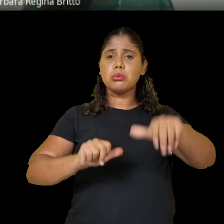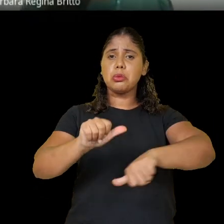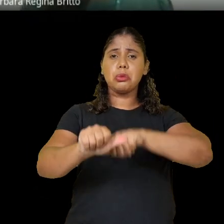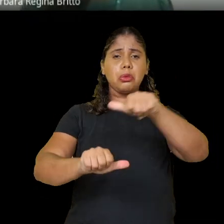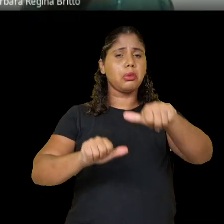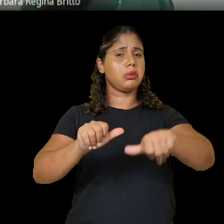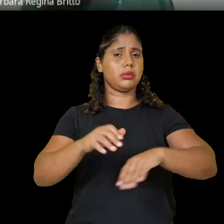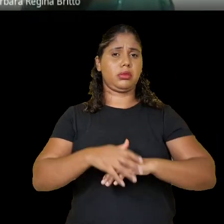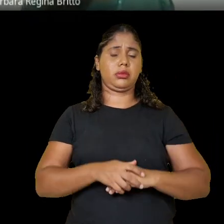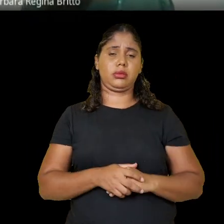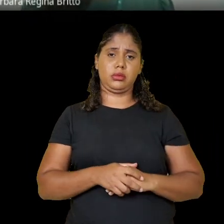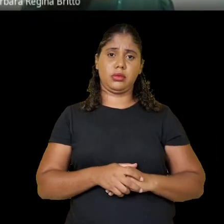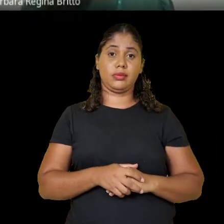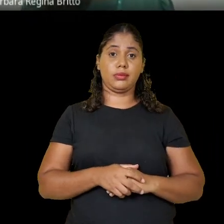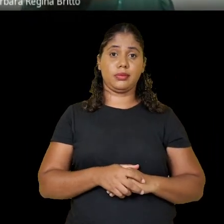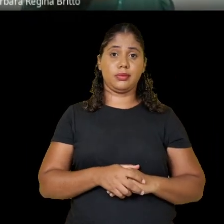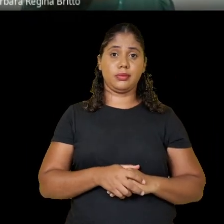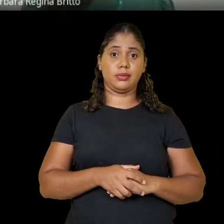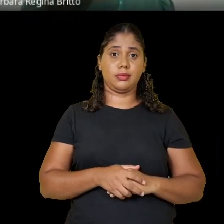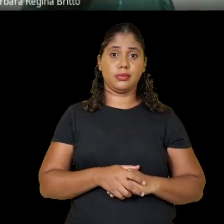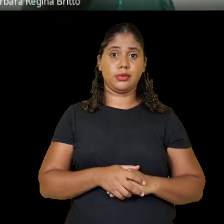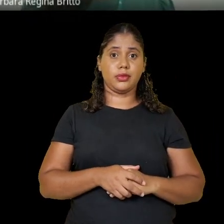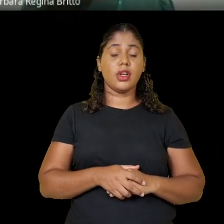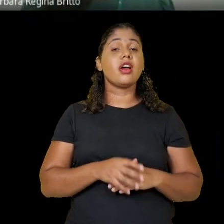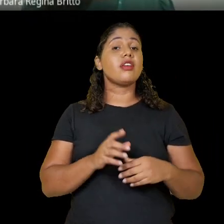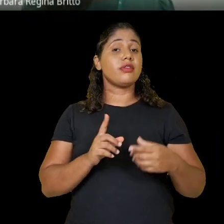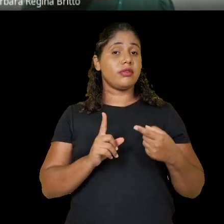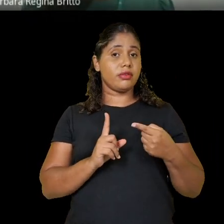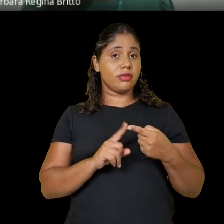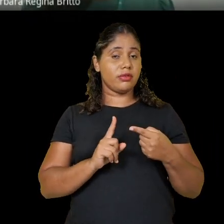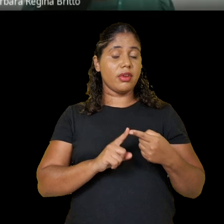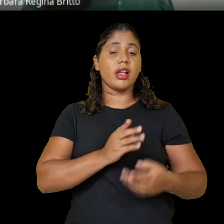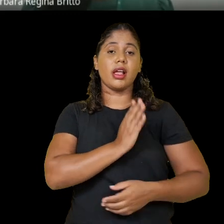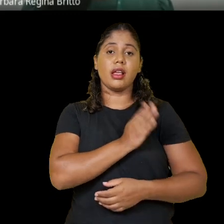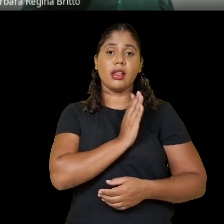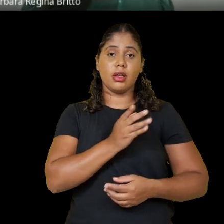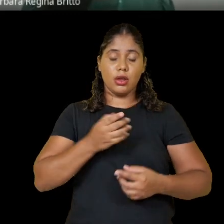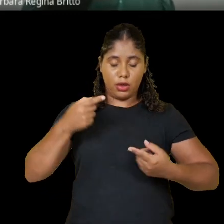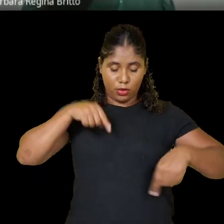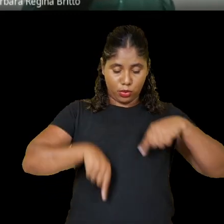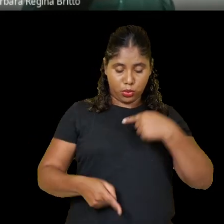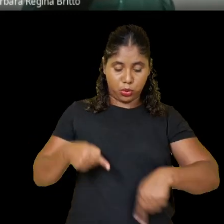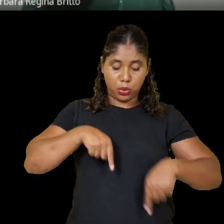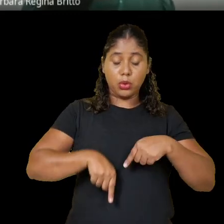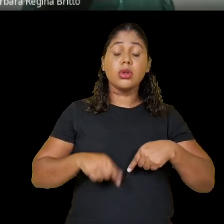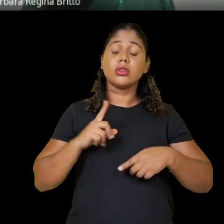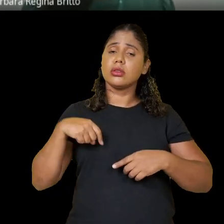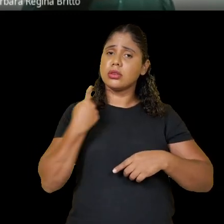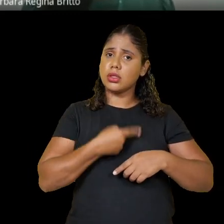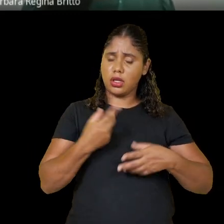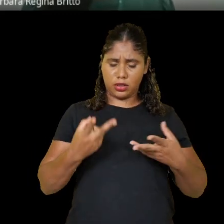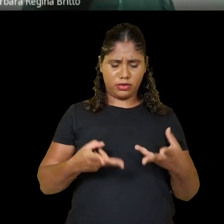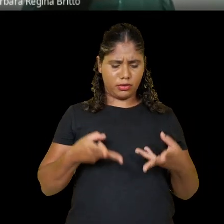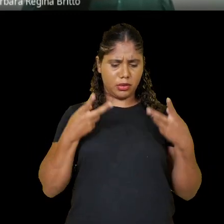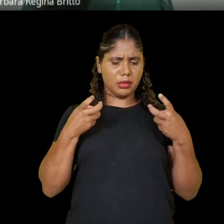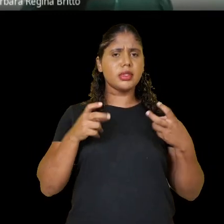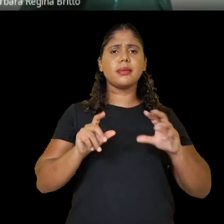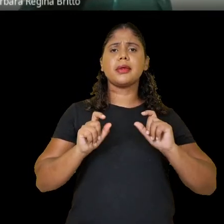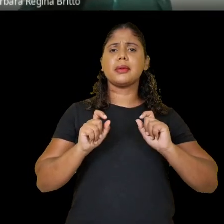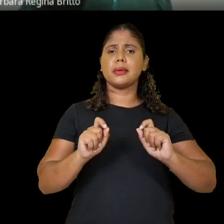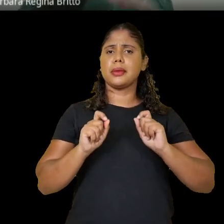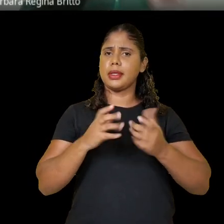delas as alterações cardiovasculares, Primeira coisa que a gente vai